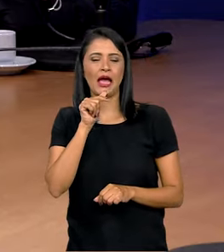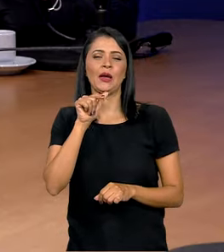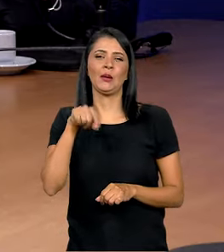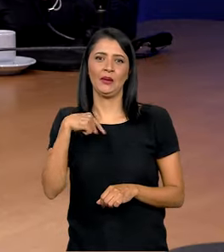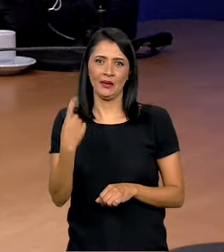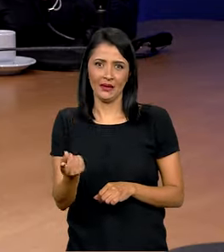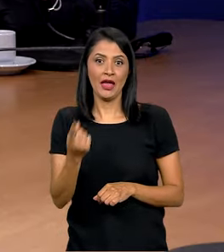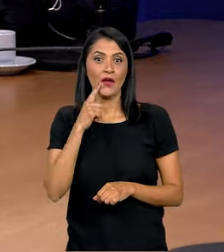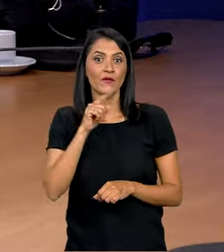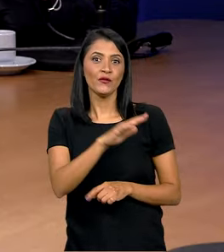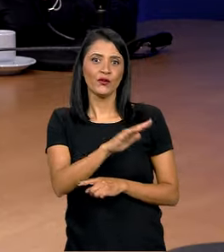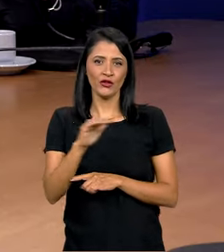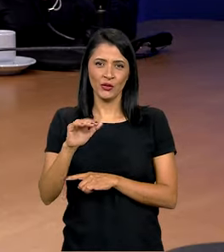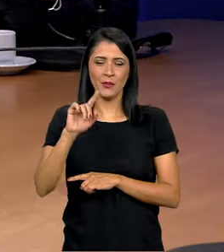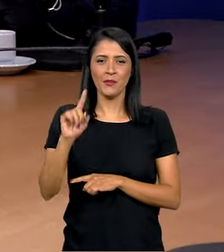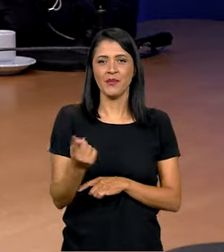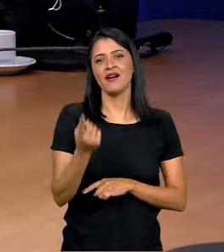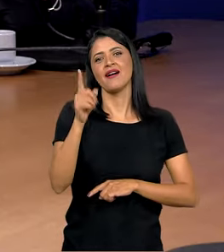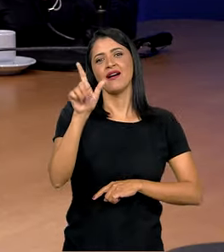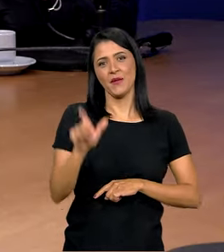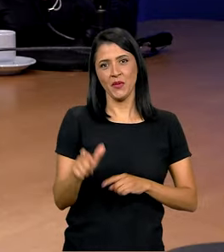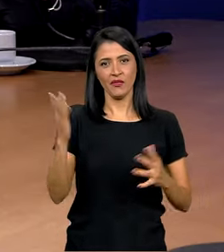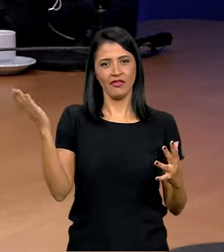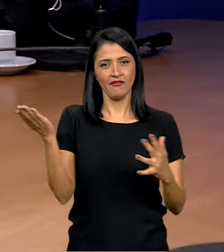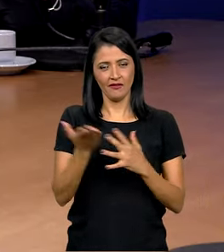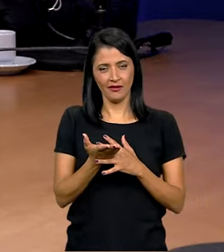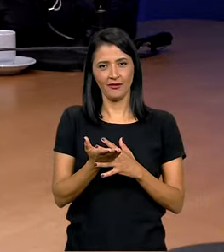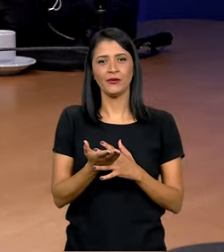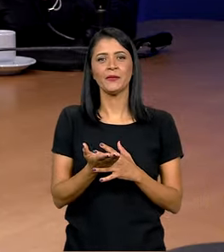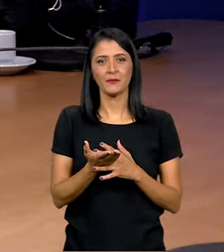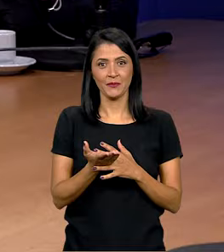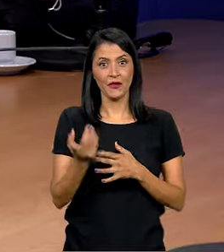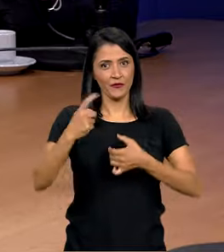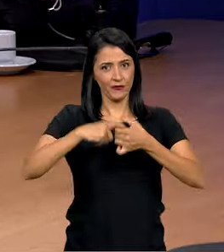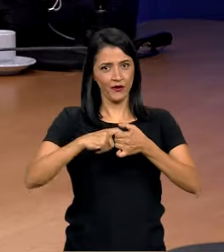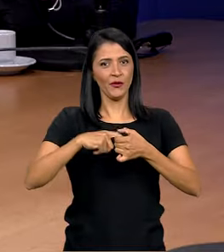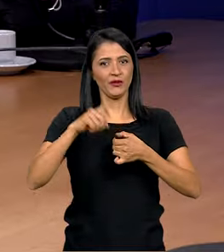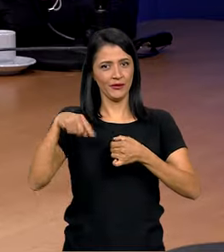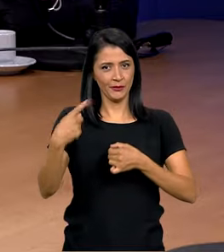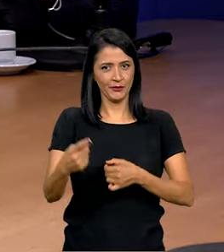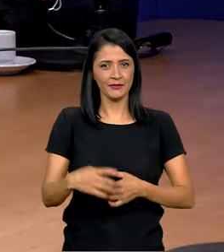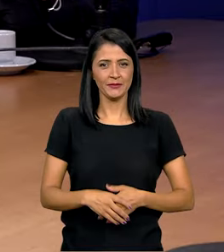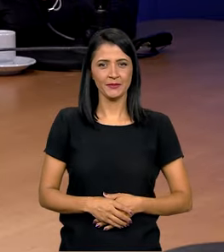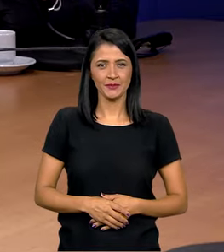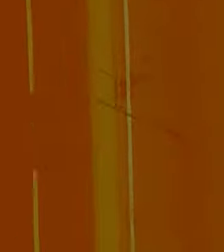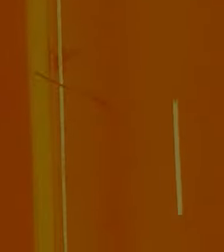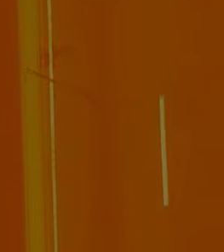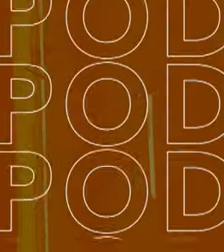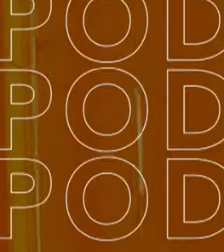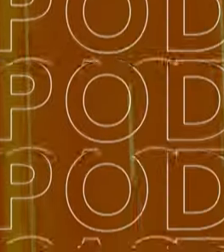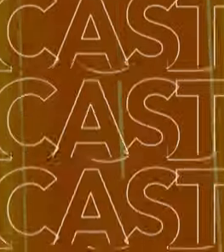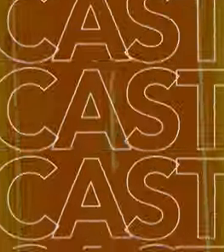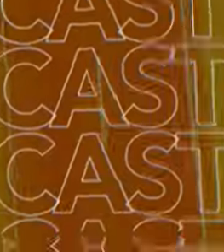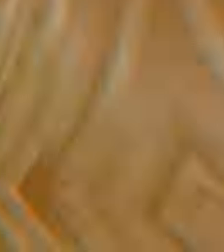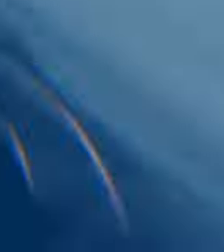água então vou chamar mais um intervalo e a gente volta na sequência